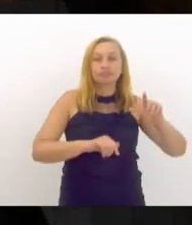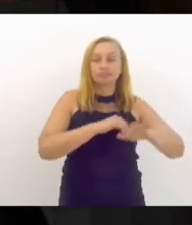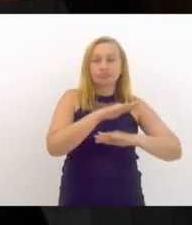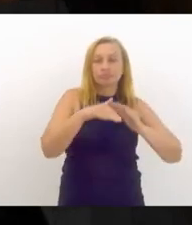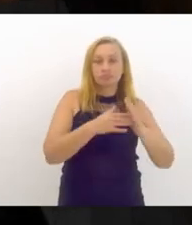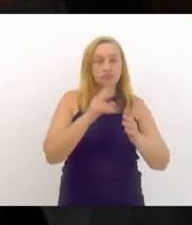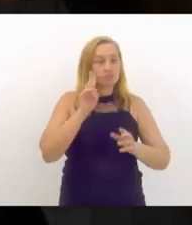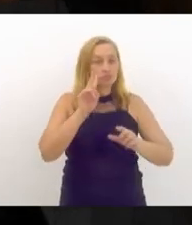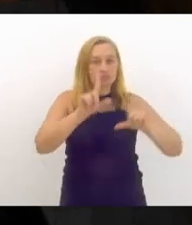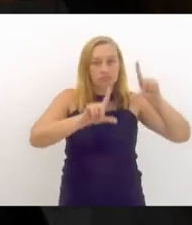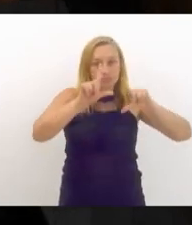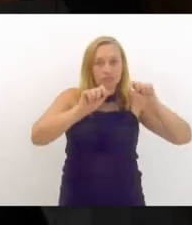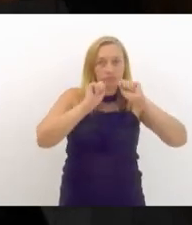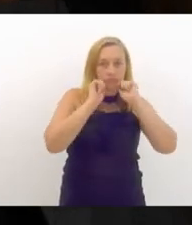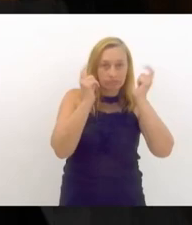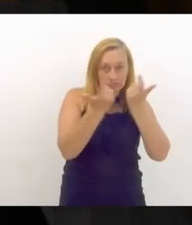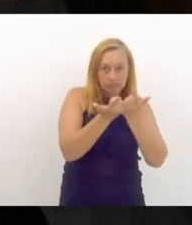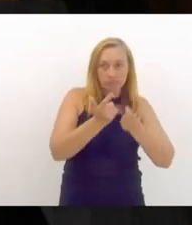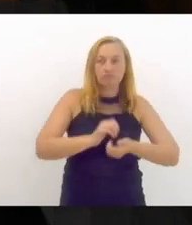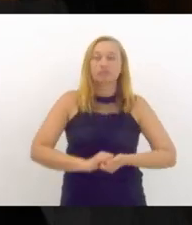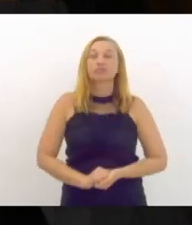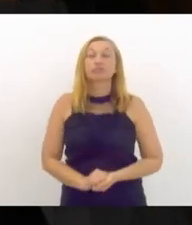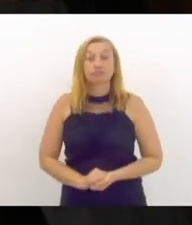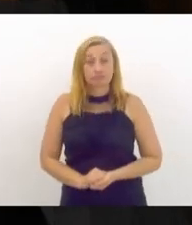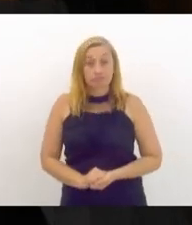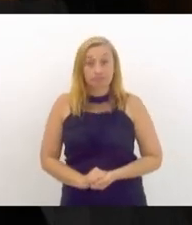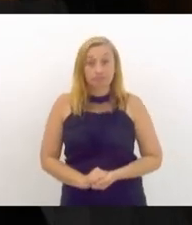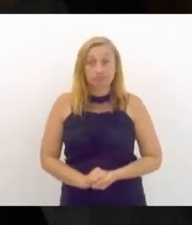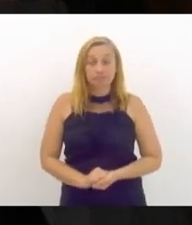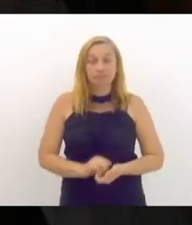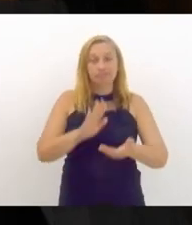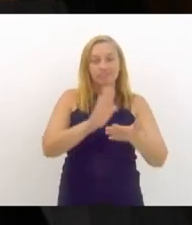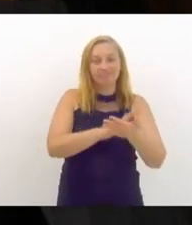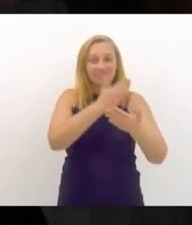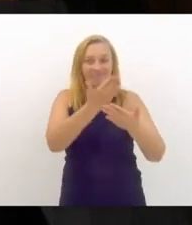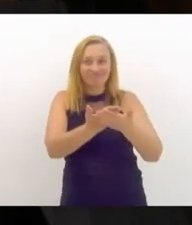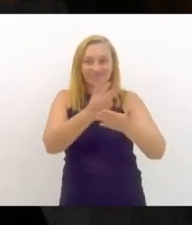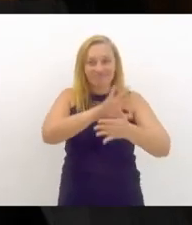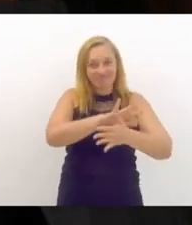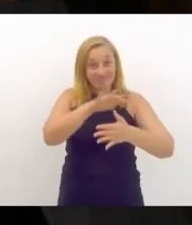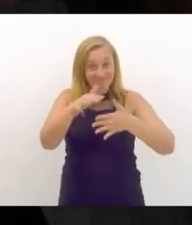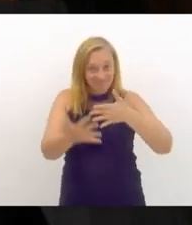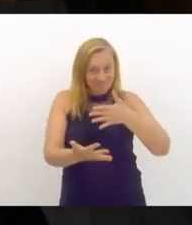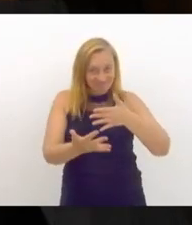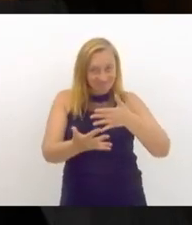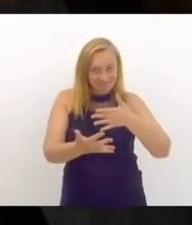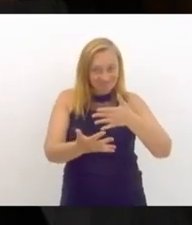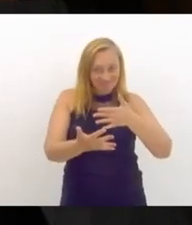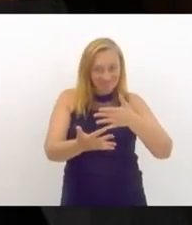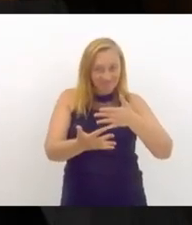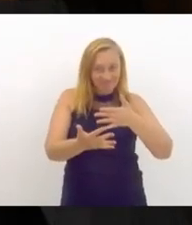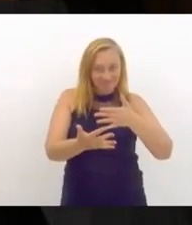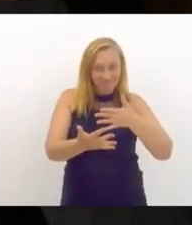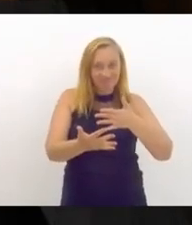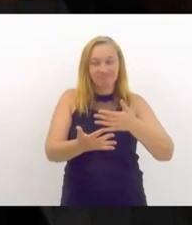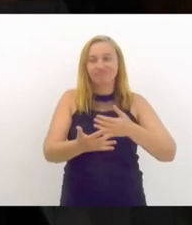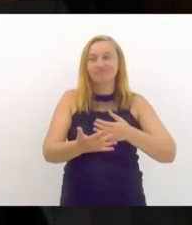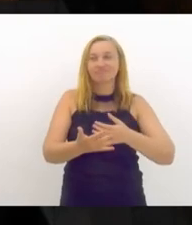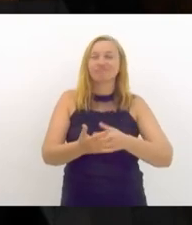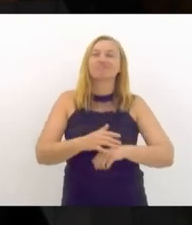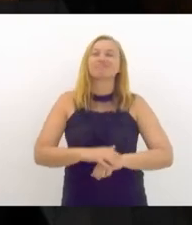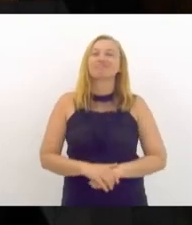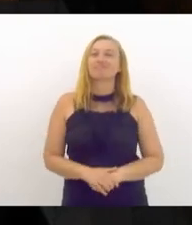telespectadores da TV Alerja, senhora intérprete da linguagem de